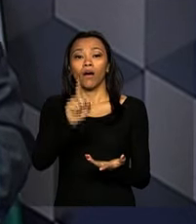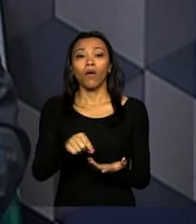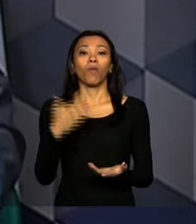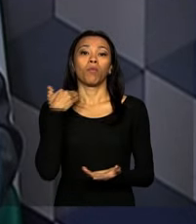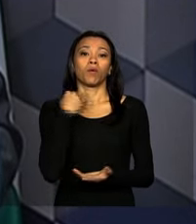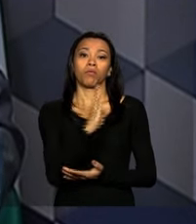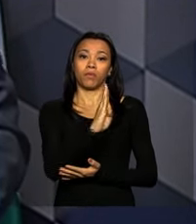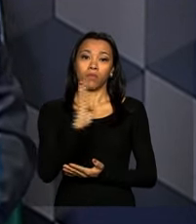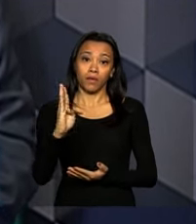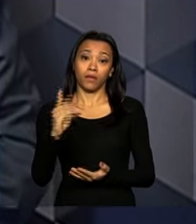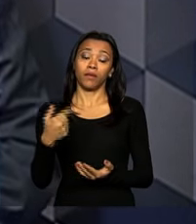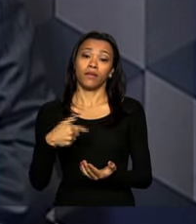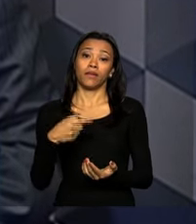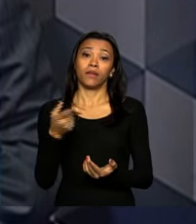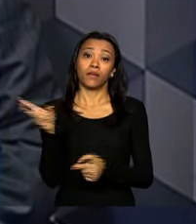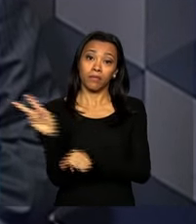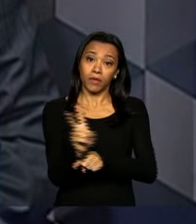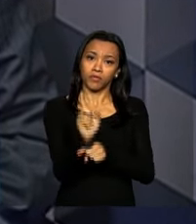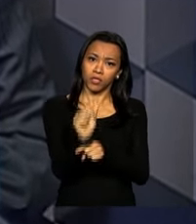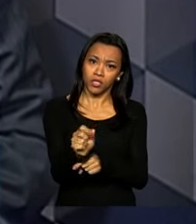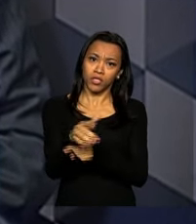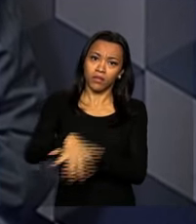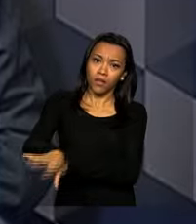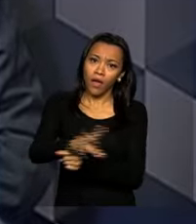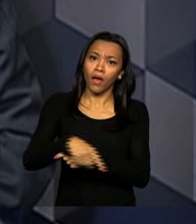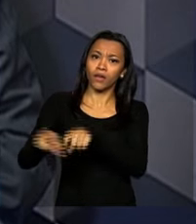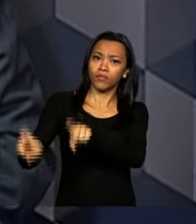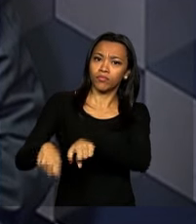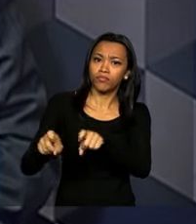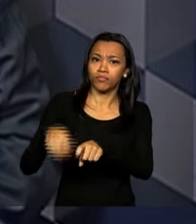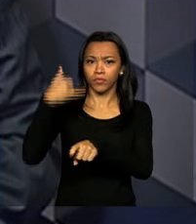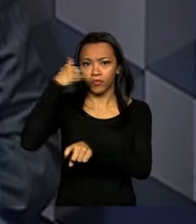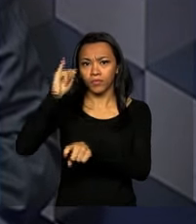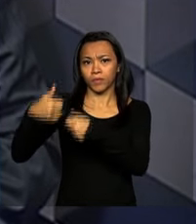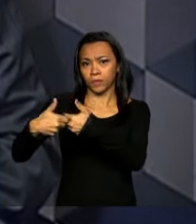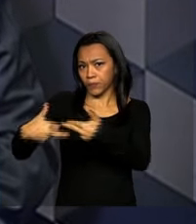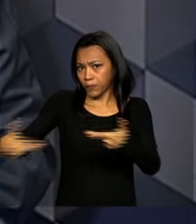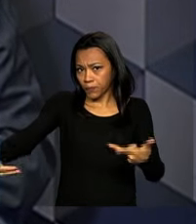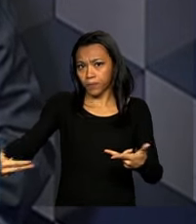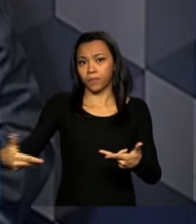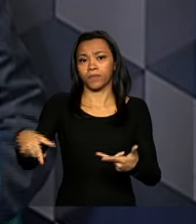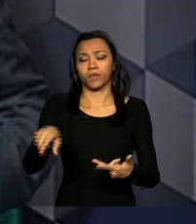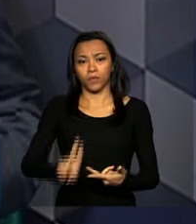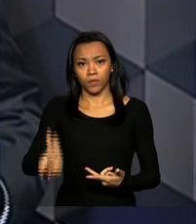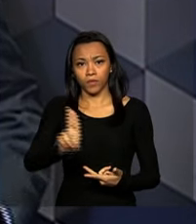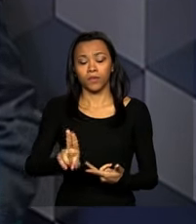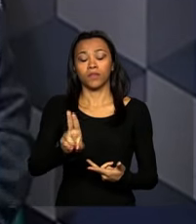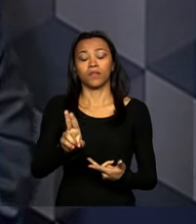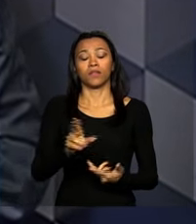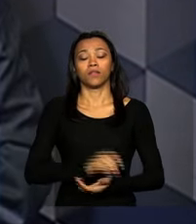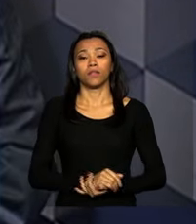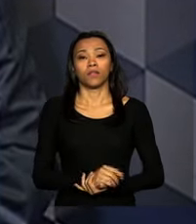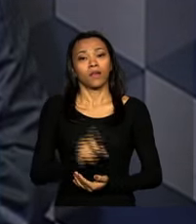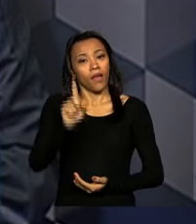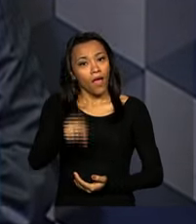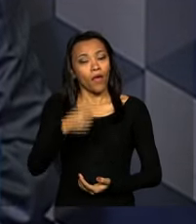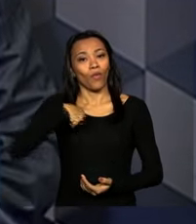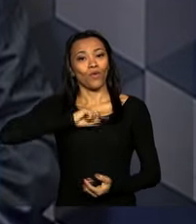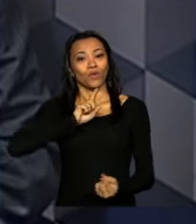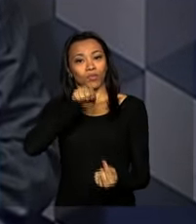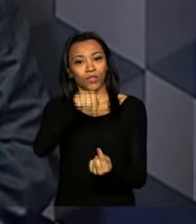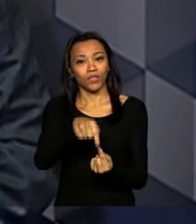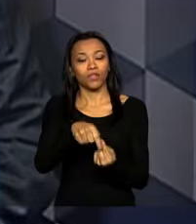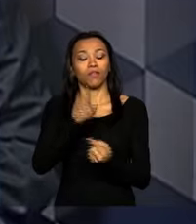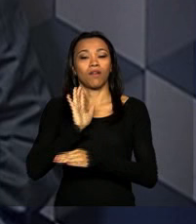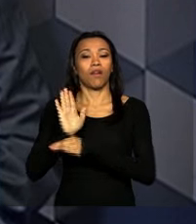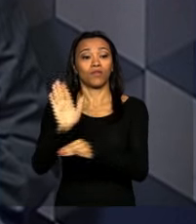de agronegócio, nossos parceiros, nossos mais de 1,5 milhão de clientes de agronegócio, que, pelo qual é o nosso objetivo atendê-los